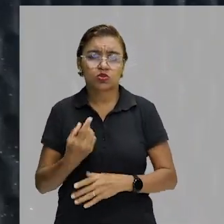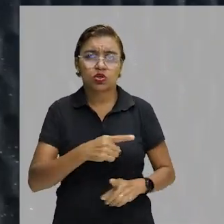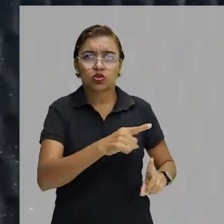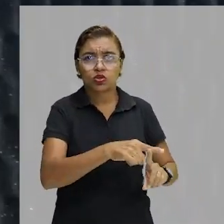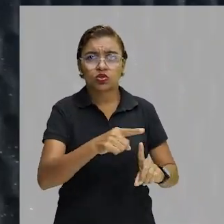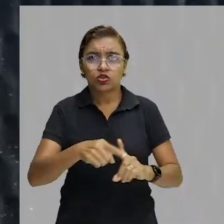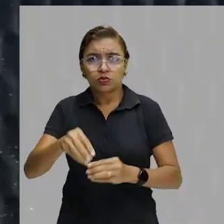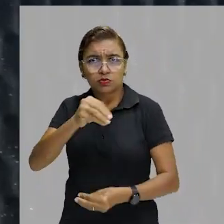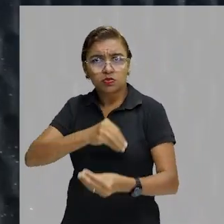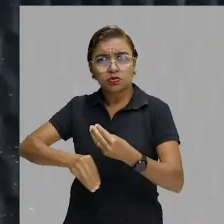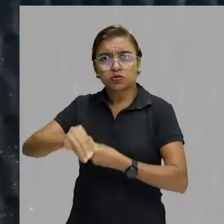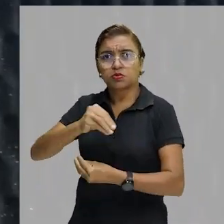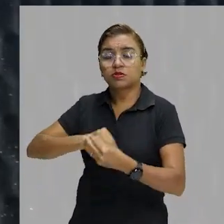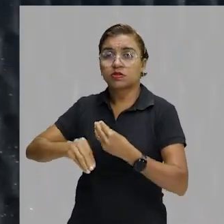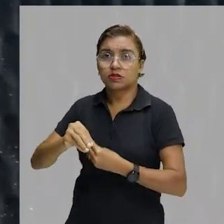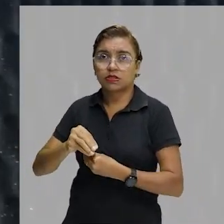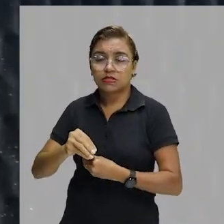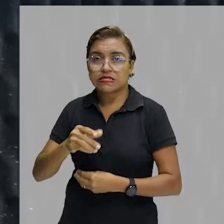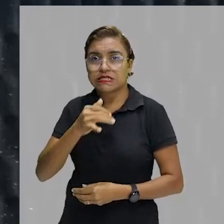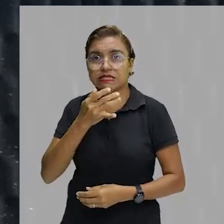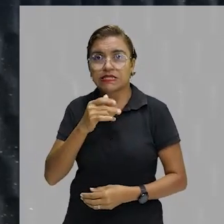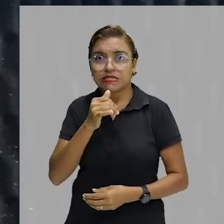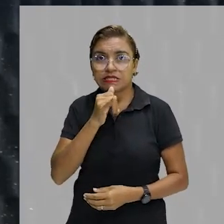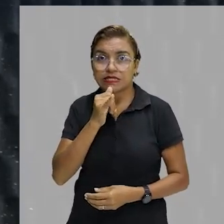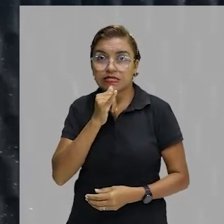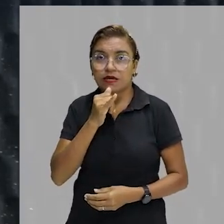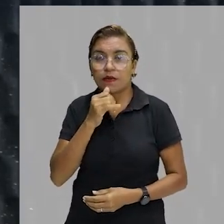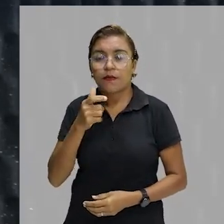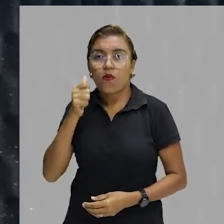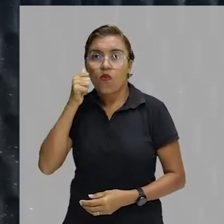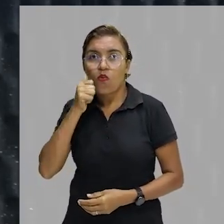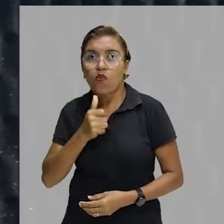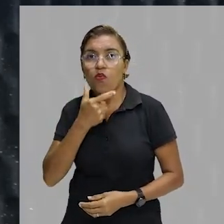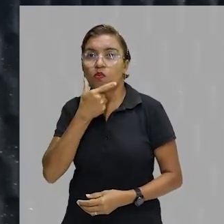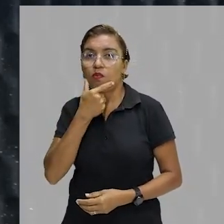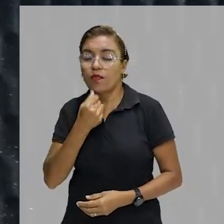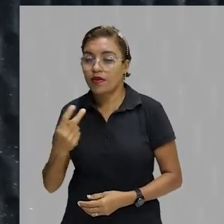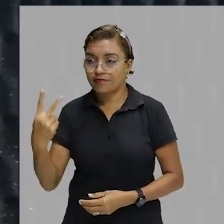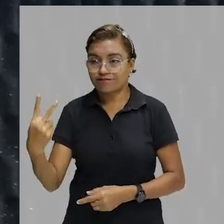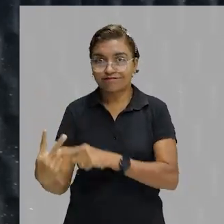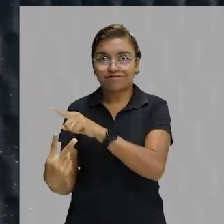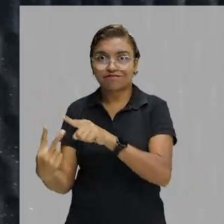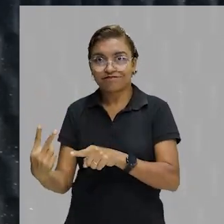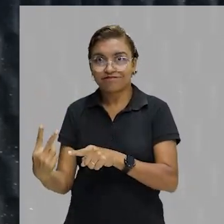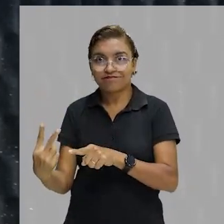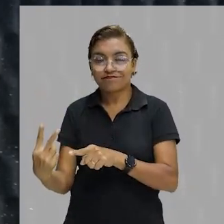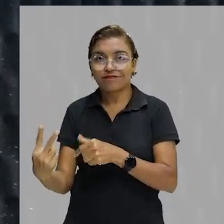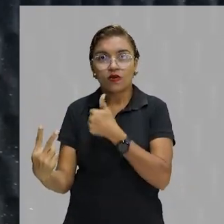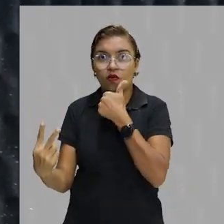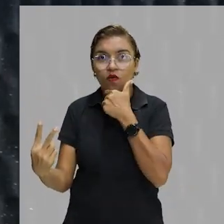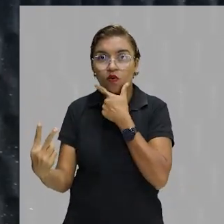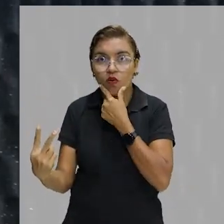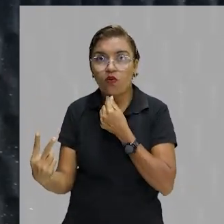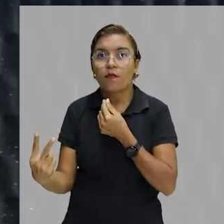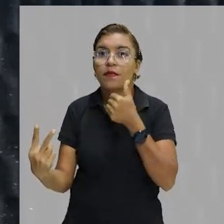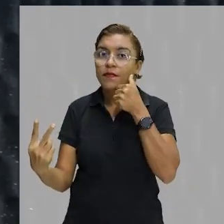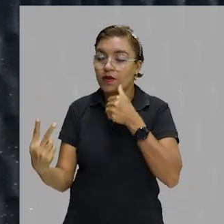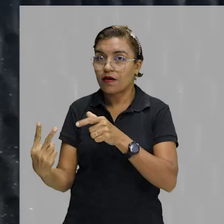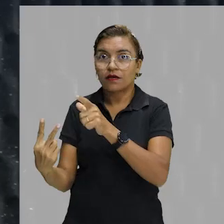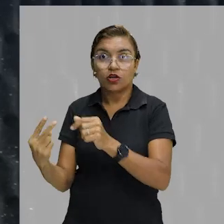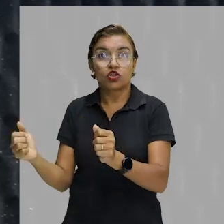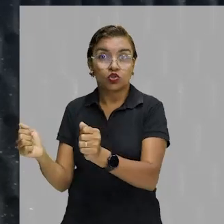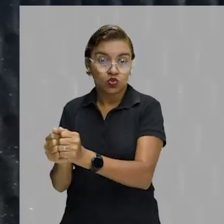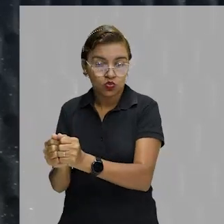Mistas como uma disputa em duplas de um homem e uma mulher. O tênis, galera, é um dos esportes que ele se destaca bastante em vários